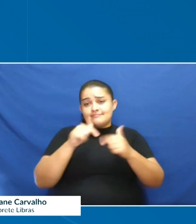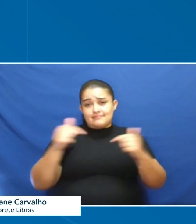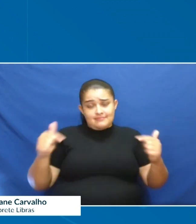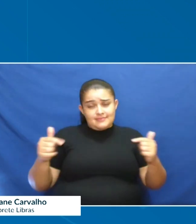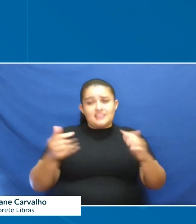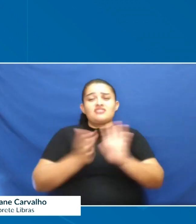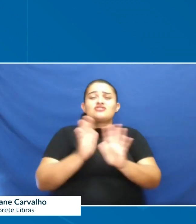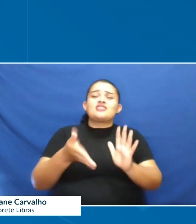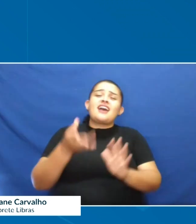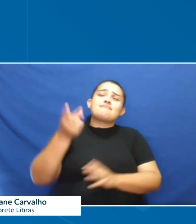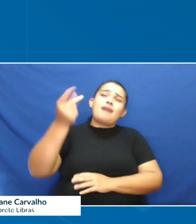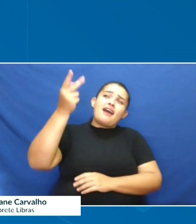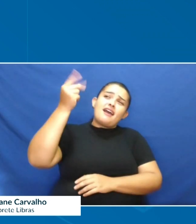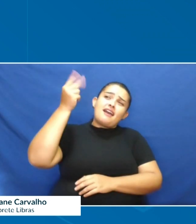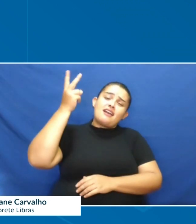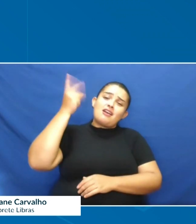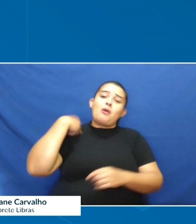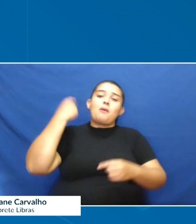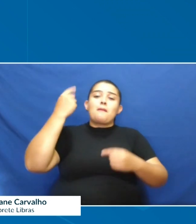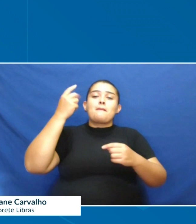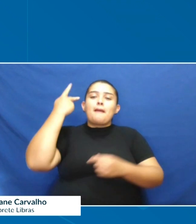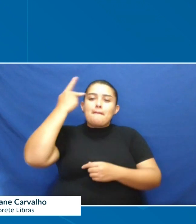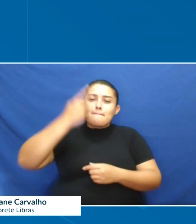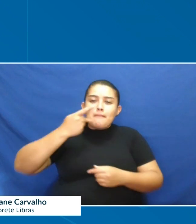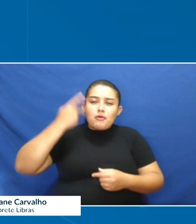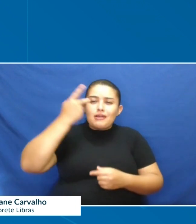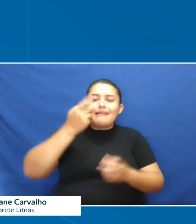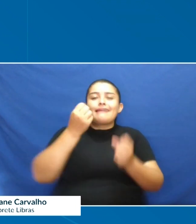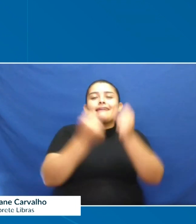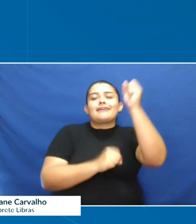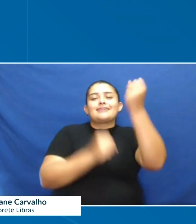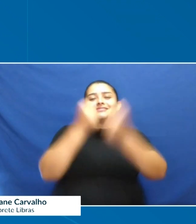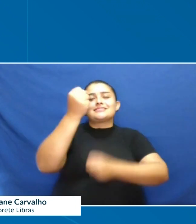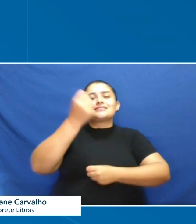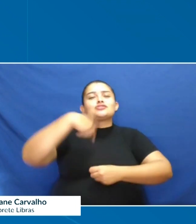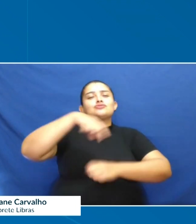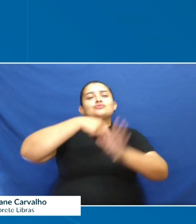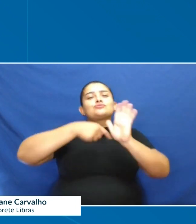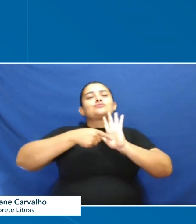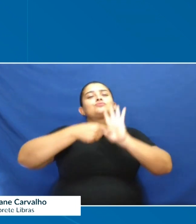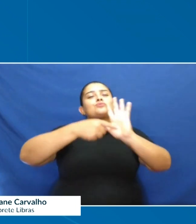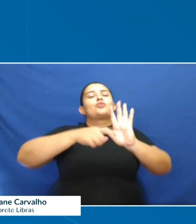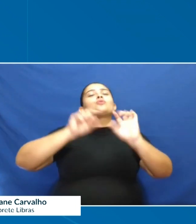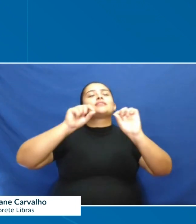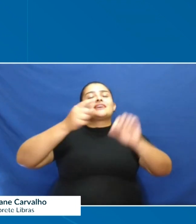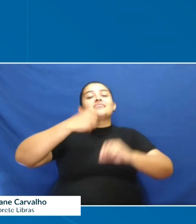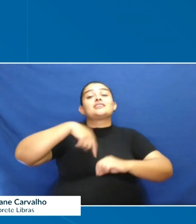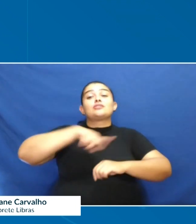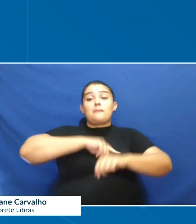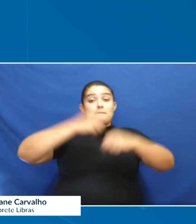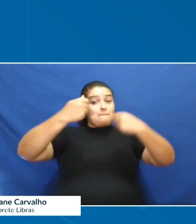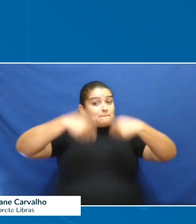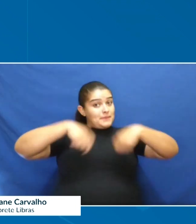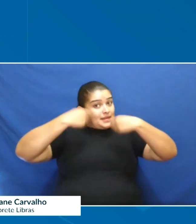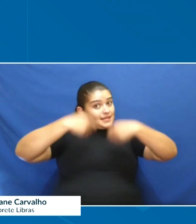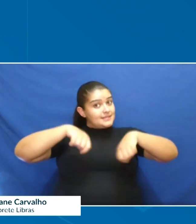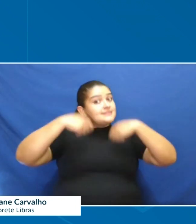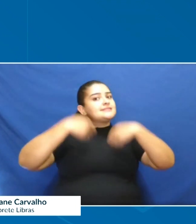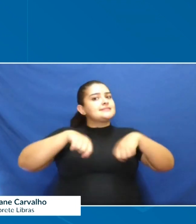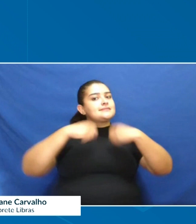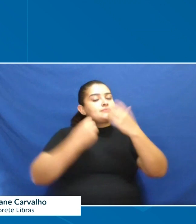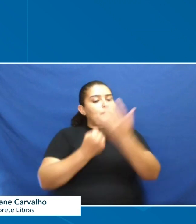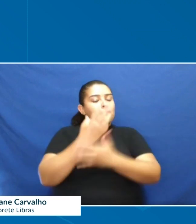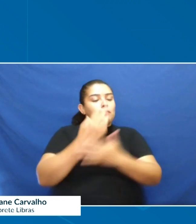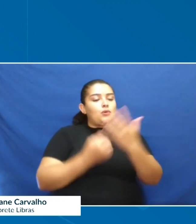longa data, uma política industrial que diga o que nós devemos e o que nós não precisamos